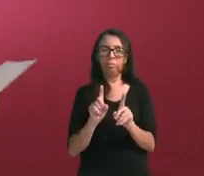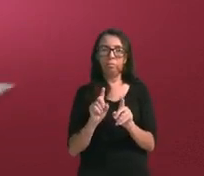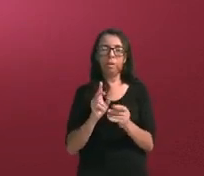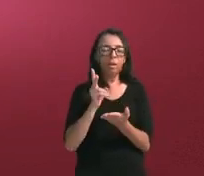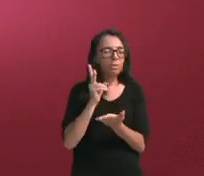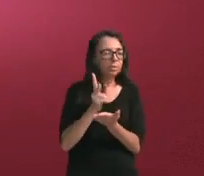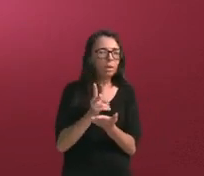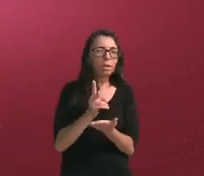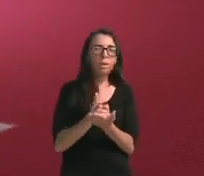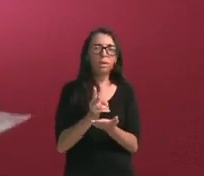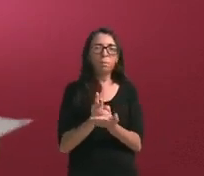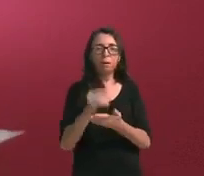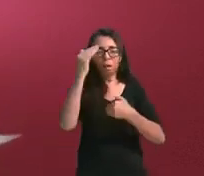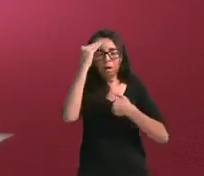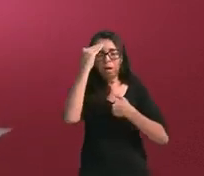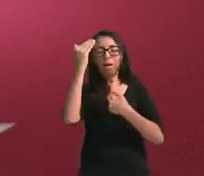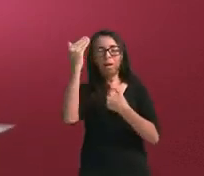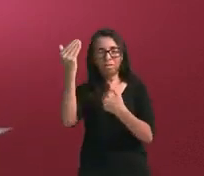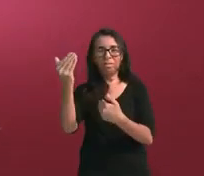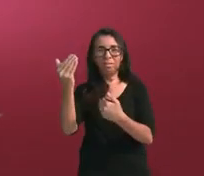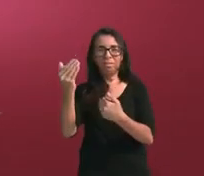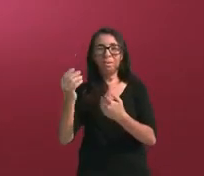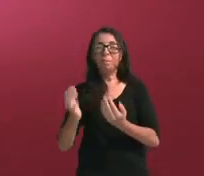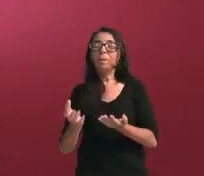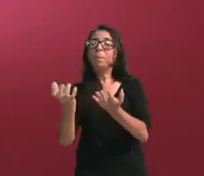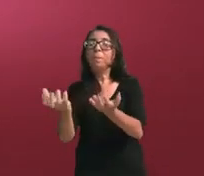também existe essa mesma